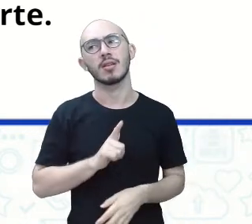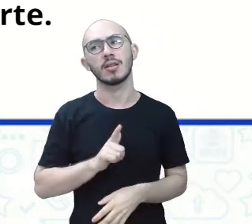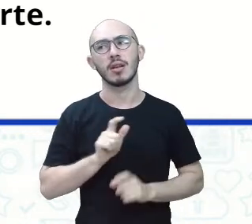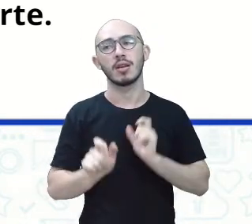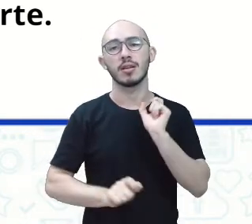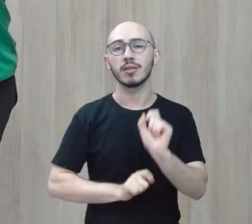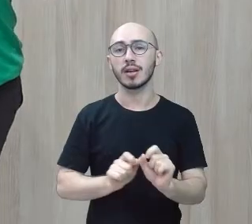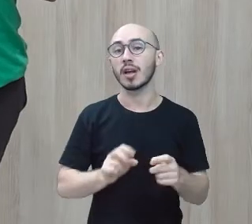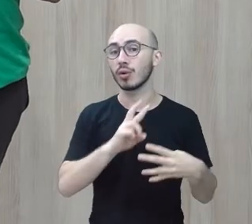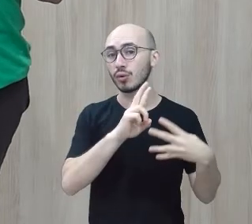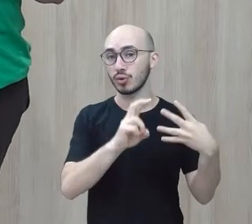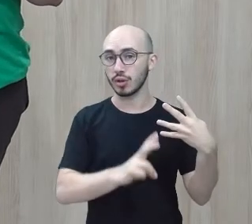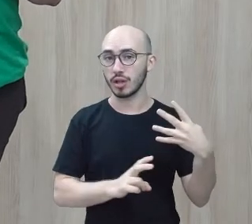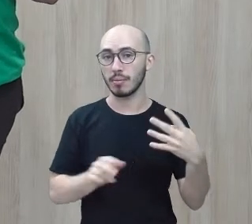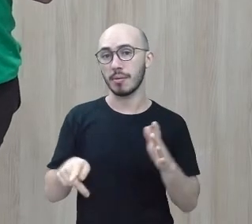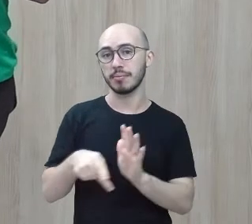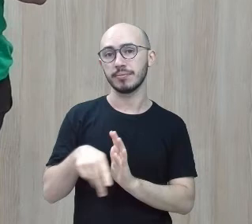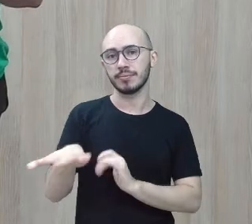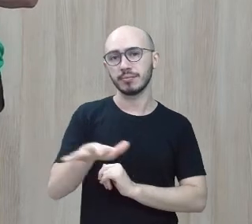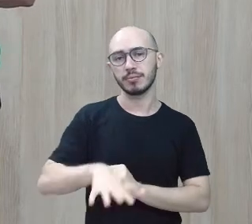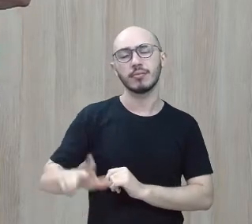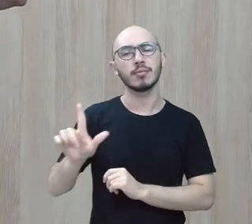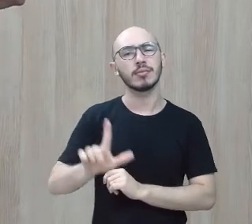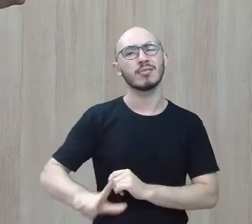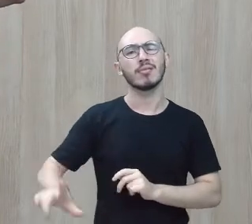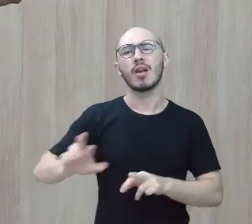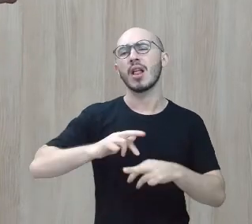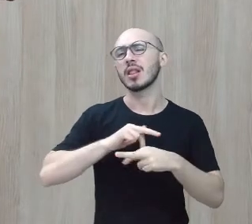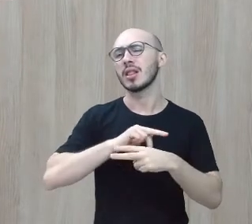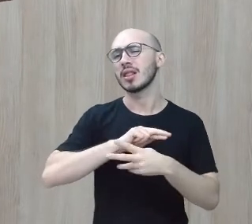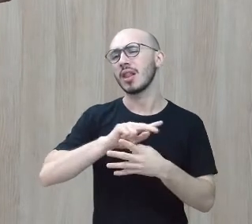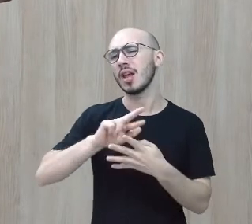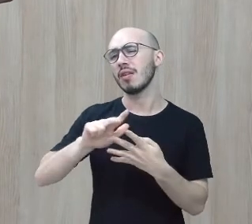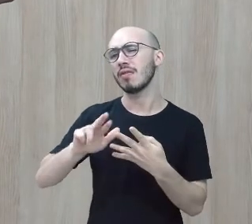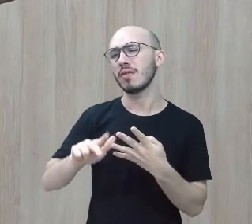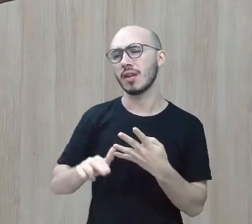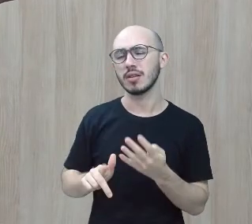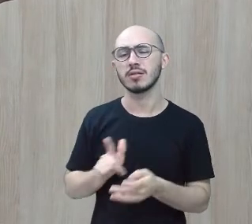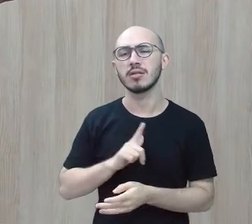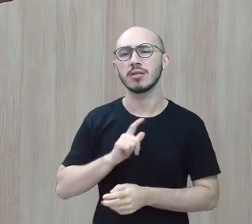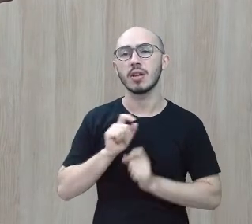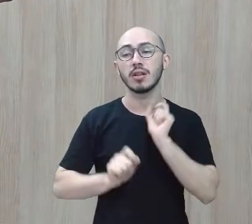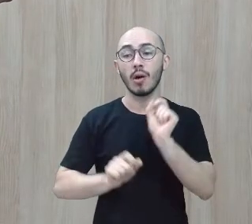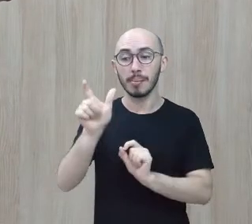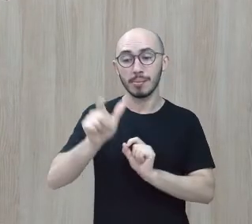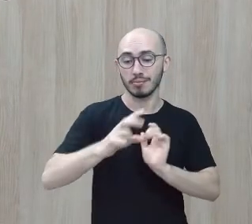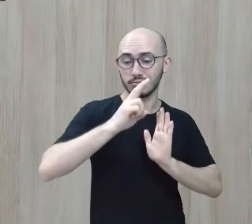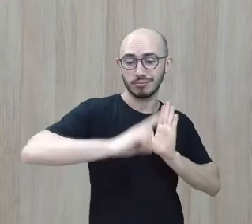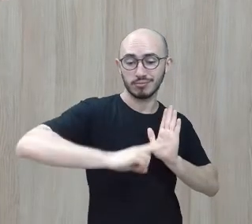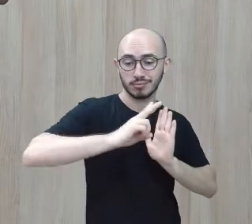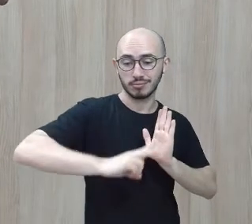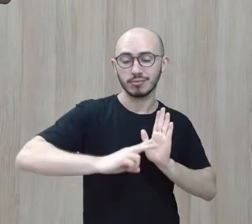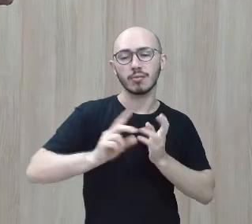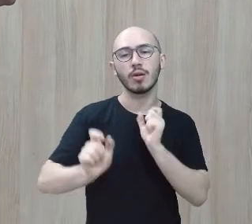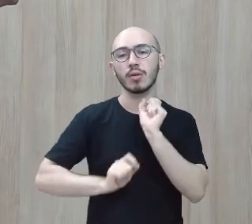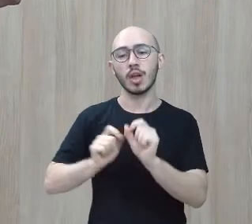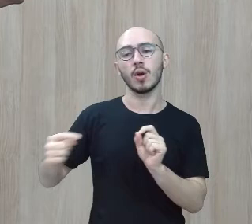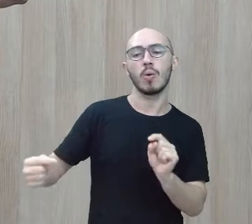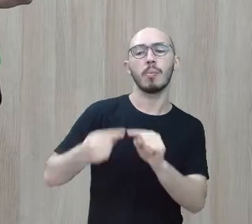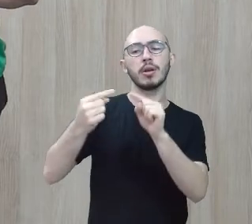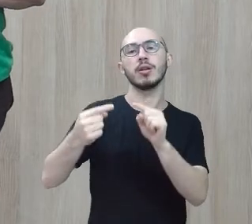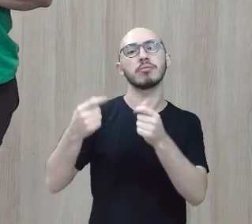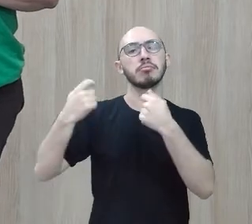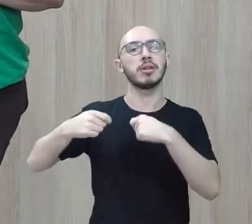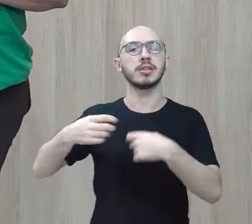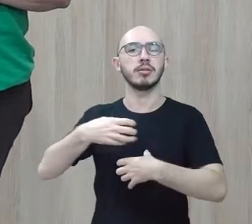os temas literários, eles são diversos e ele alcança o leitor dentro da sua necessidade.